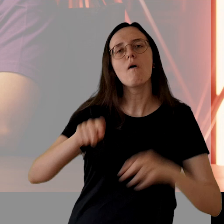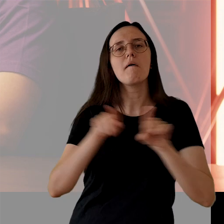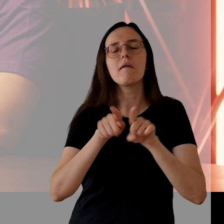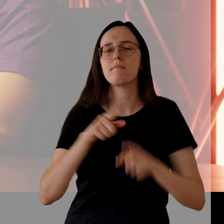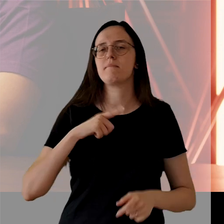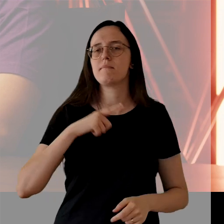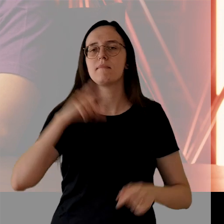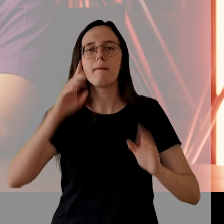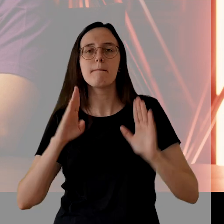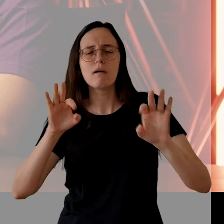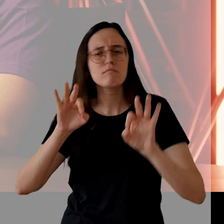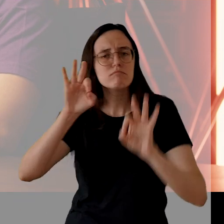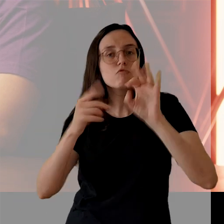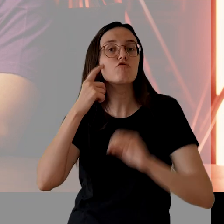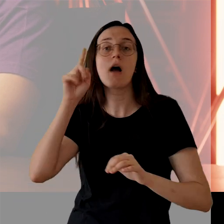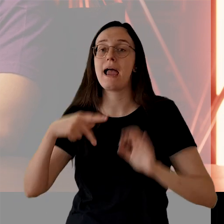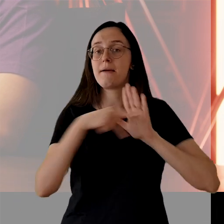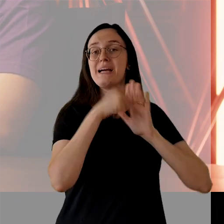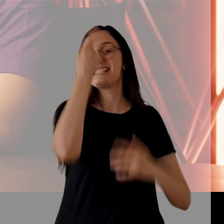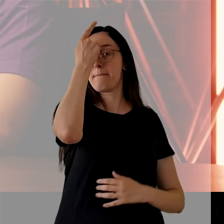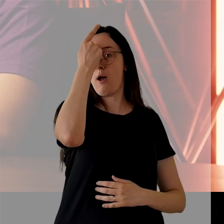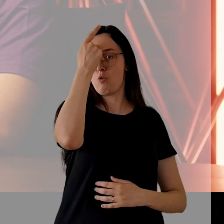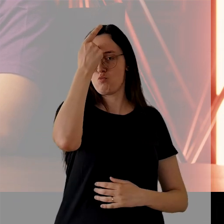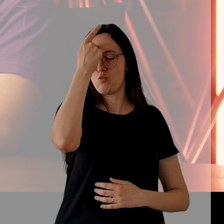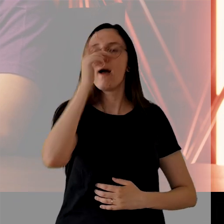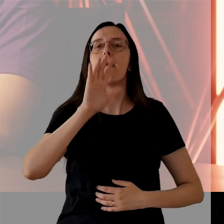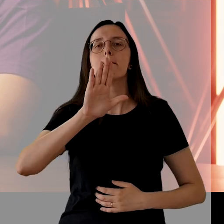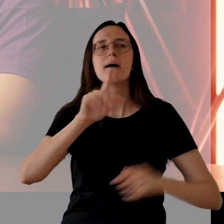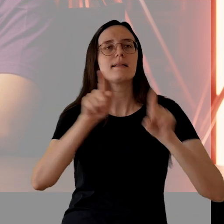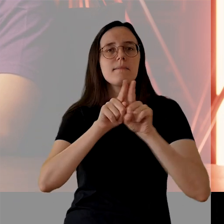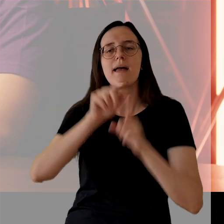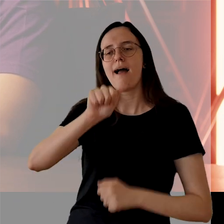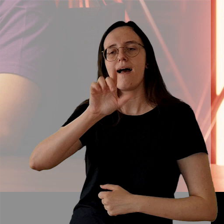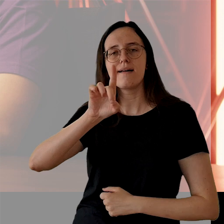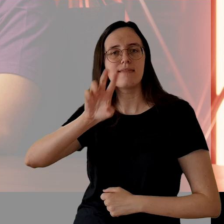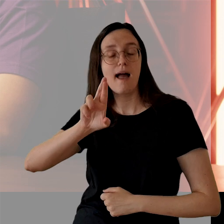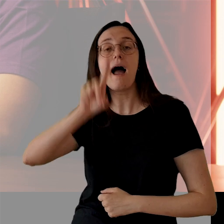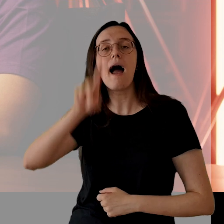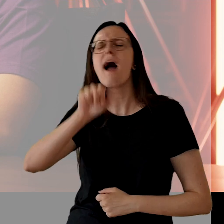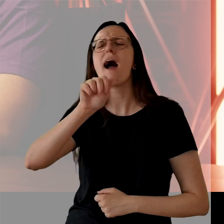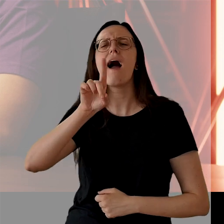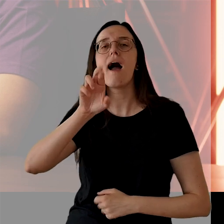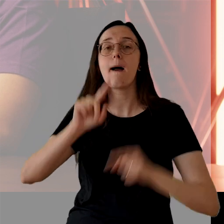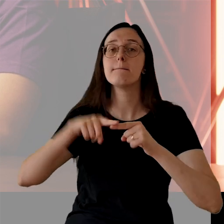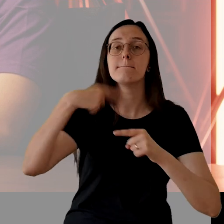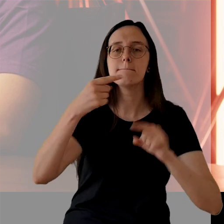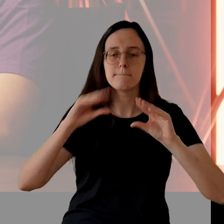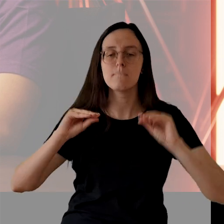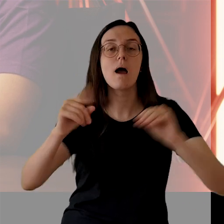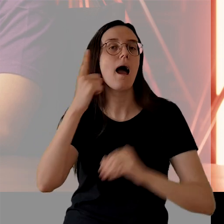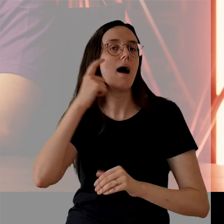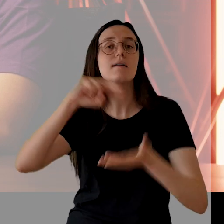A parte de mixagem deles está em São Paulo, né? Assim como a parte de ADR. ADR é o processo na pós-produção de áudio em que